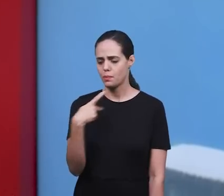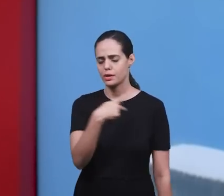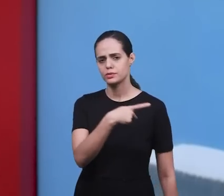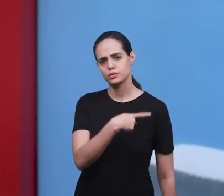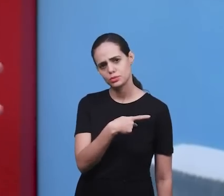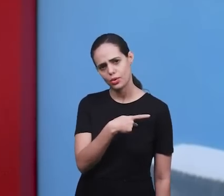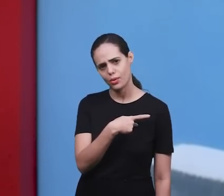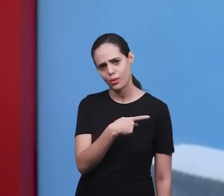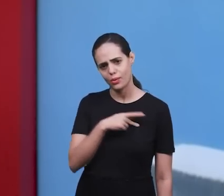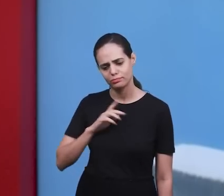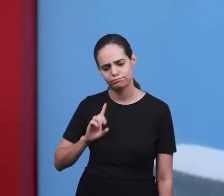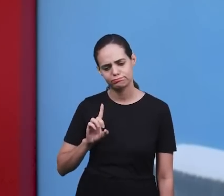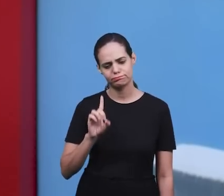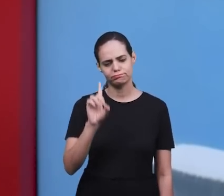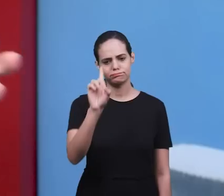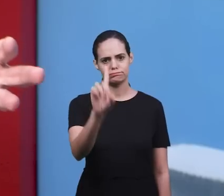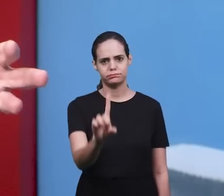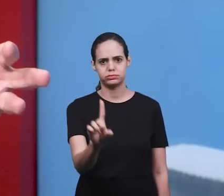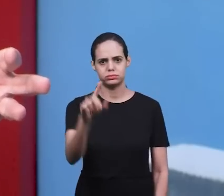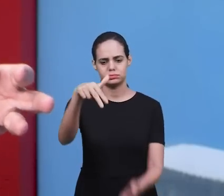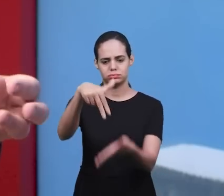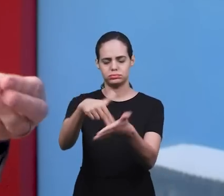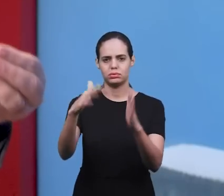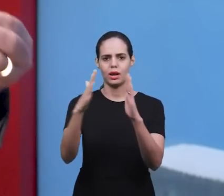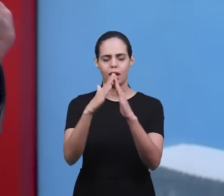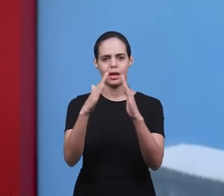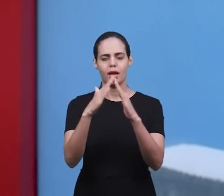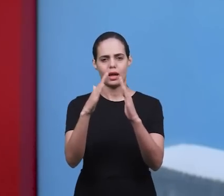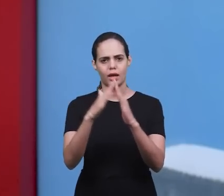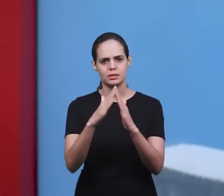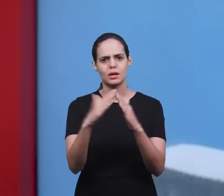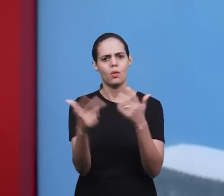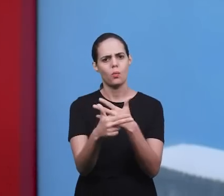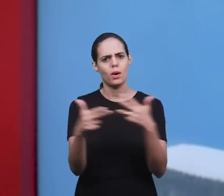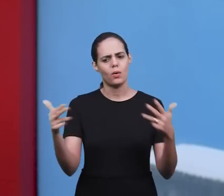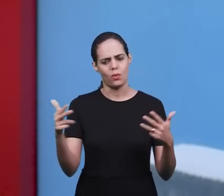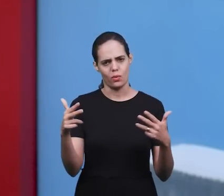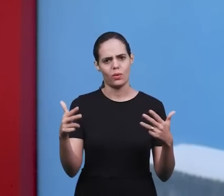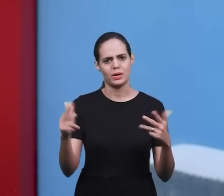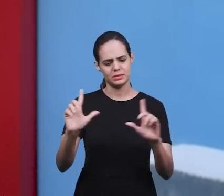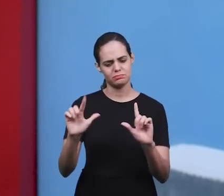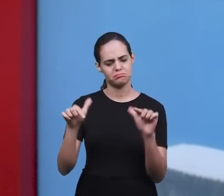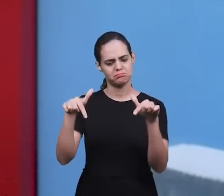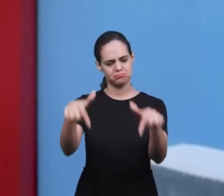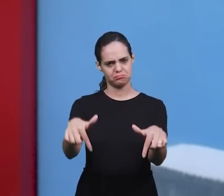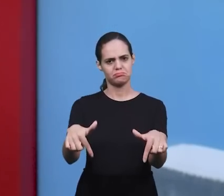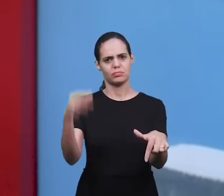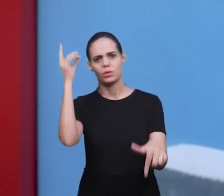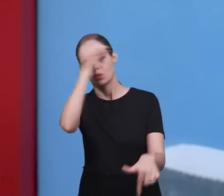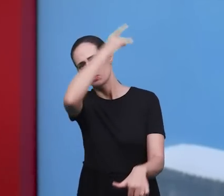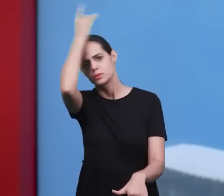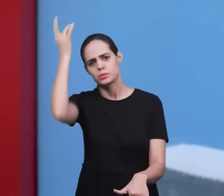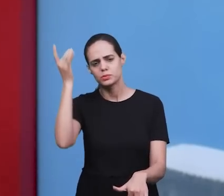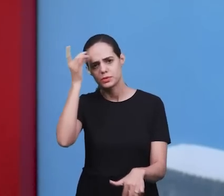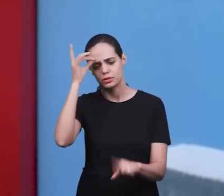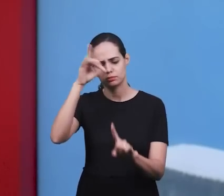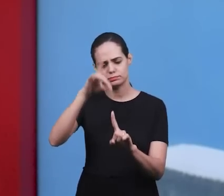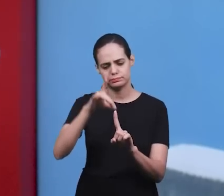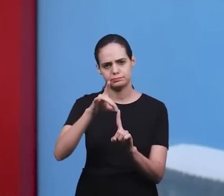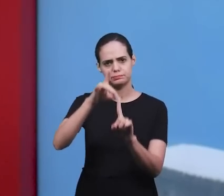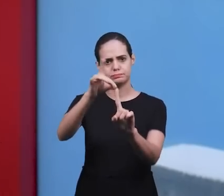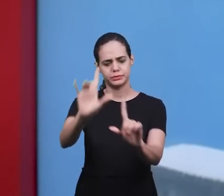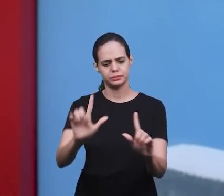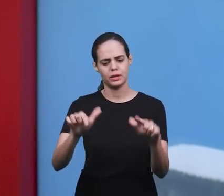dele estar ali, algo tem de acontecer. Por quê? Porque o Espírito Santo agindo além daquilo que